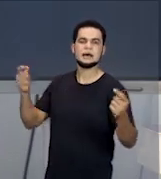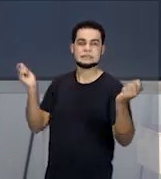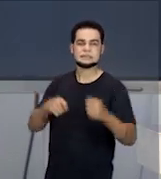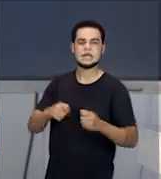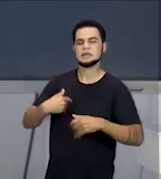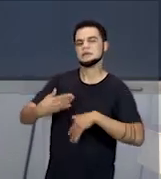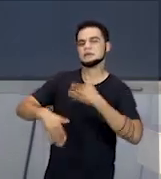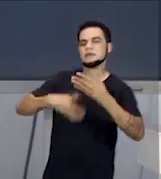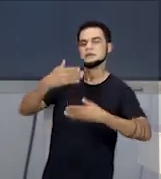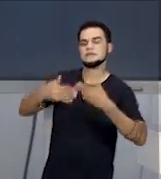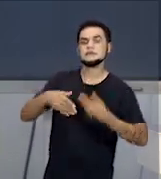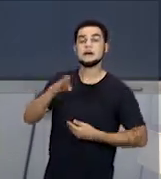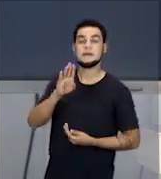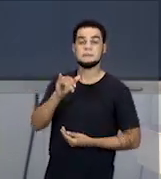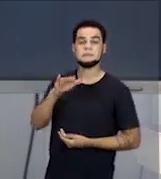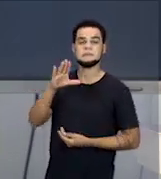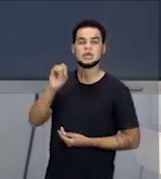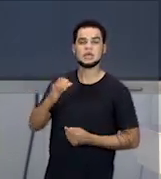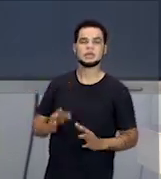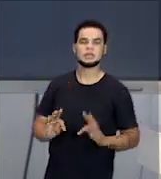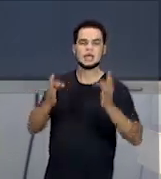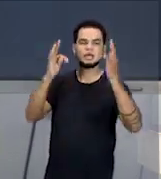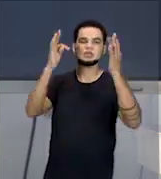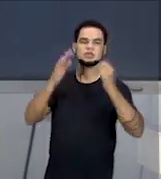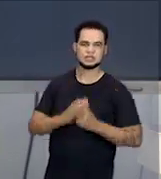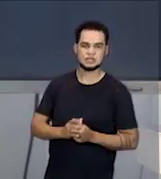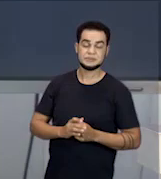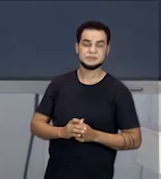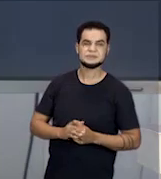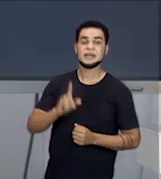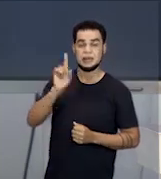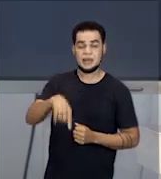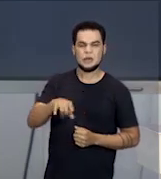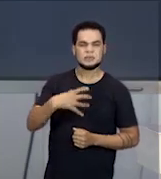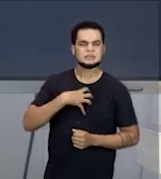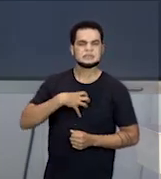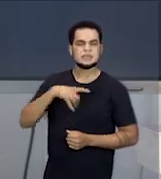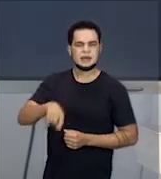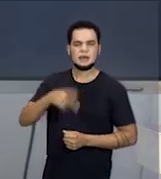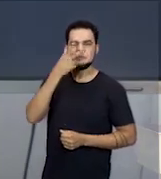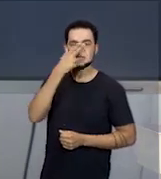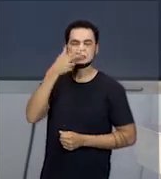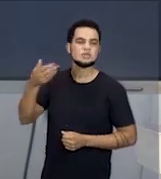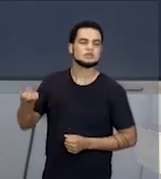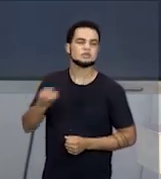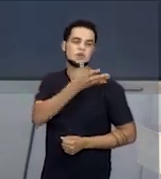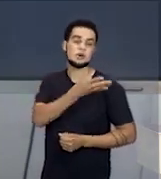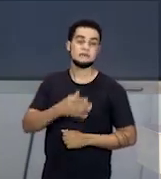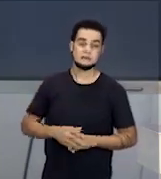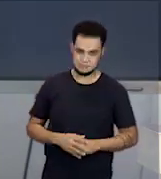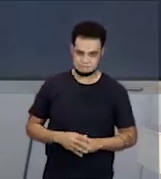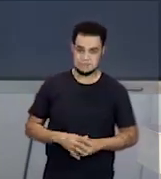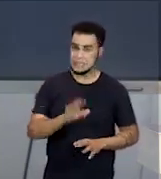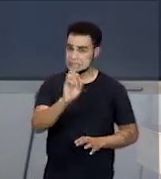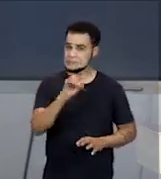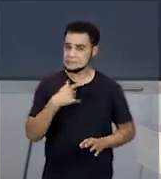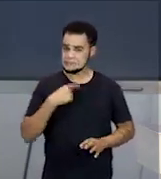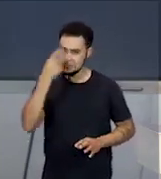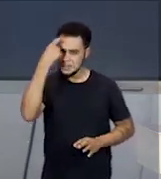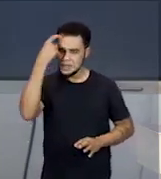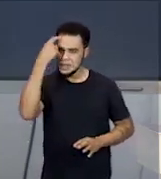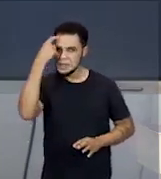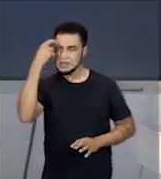da biotecnologia. Ela é uma ciência relativamente nova. Se a gente for parar para pensar aí,